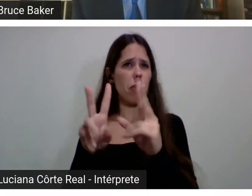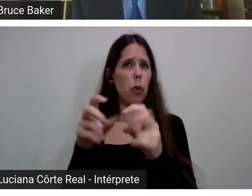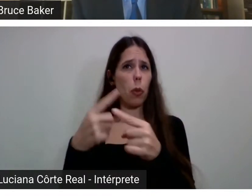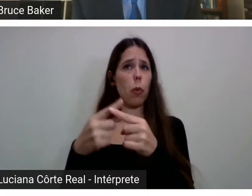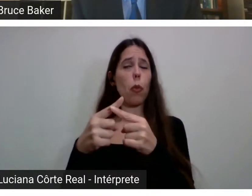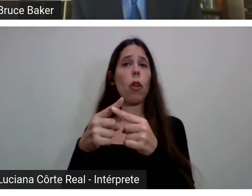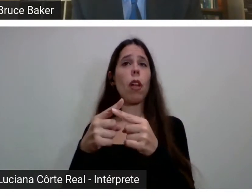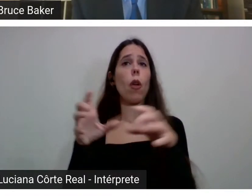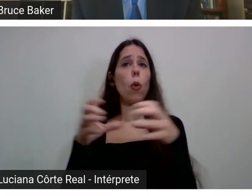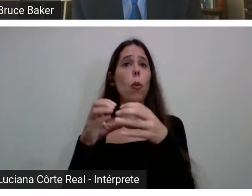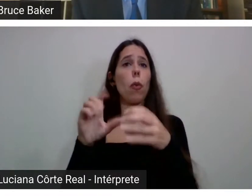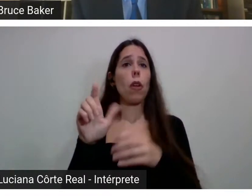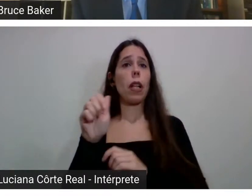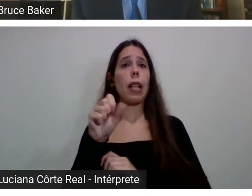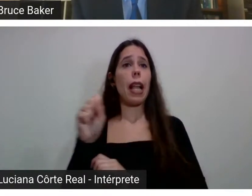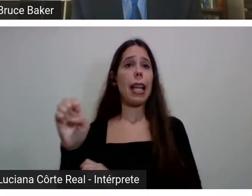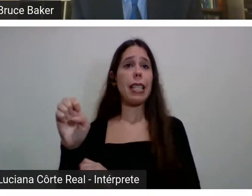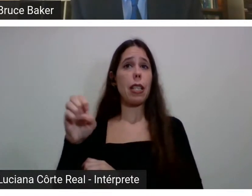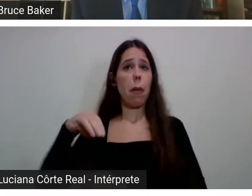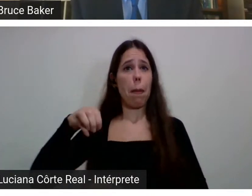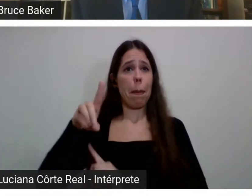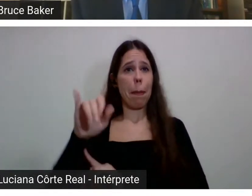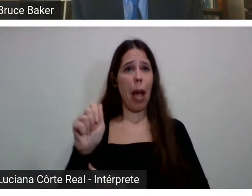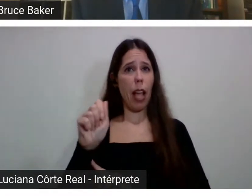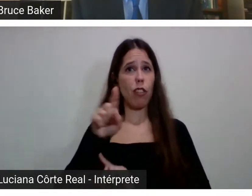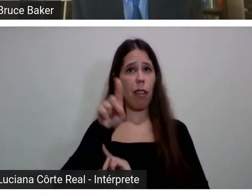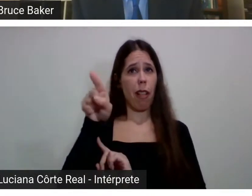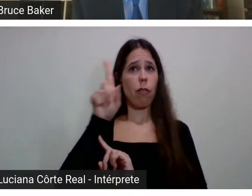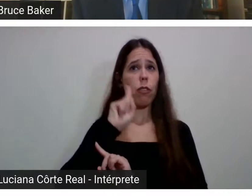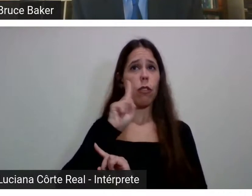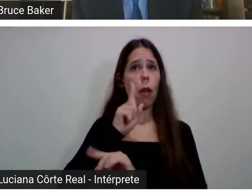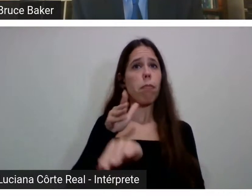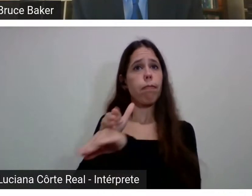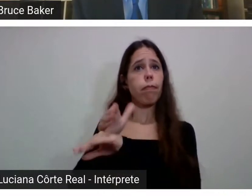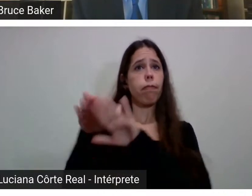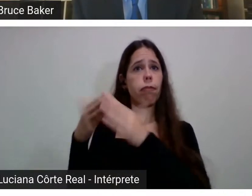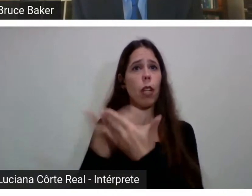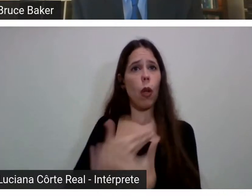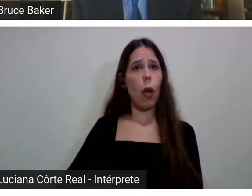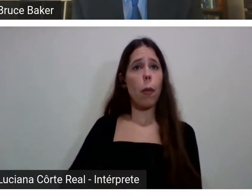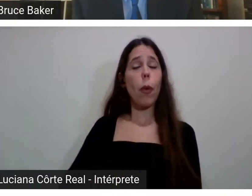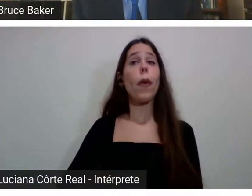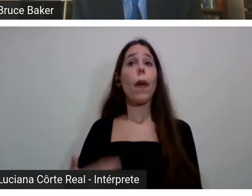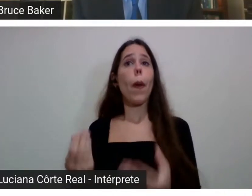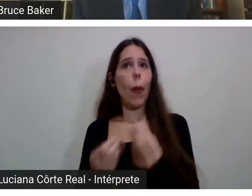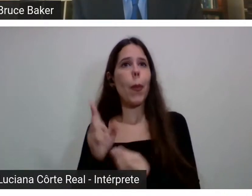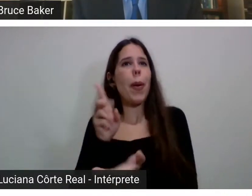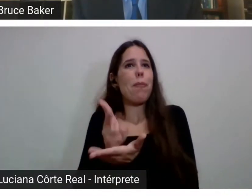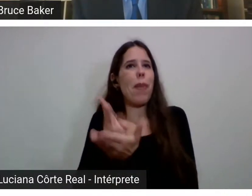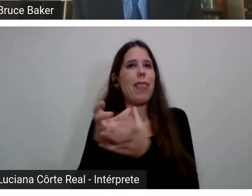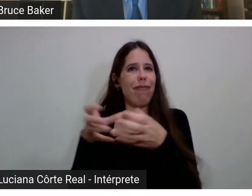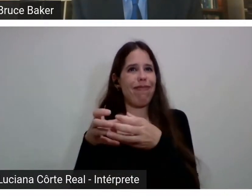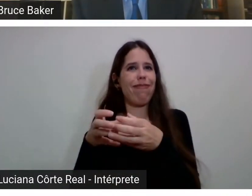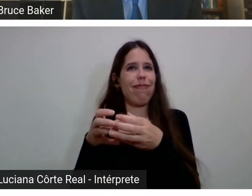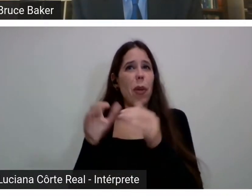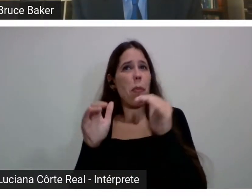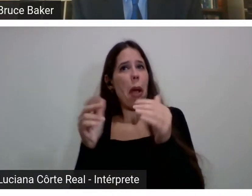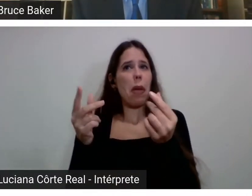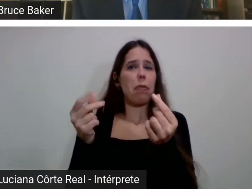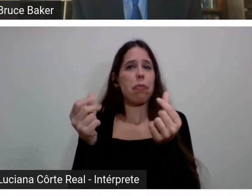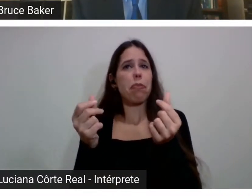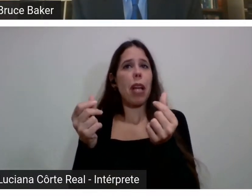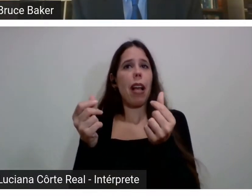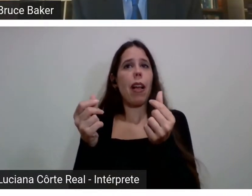pública. E isso, como é a classe média que consome os jornais, se isso ajuda a que o